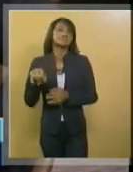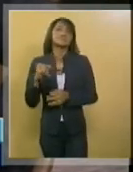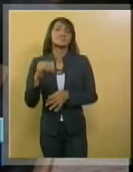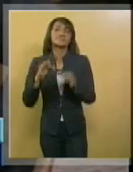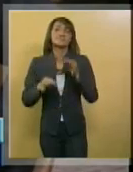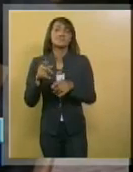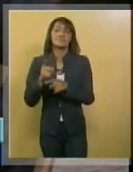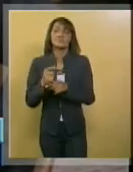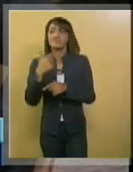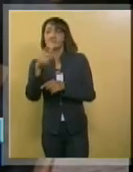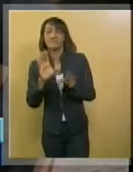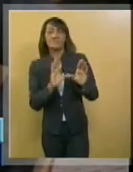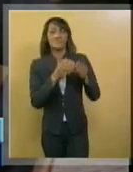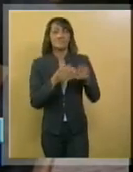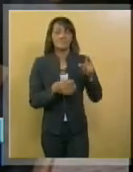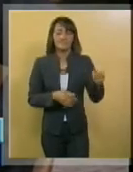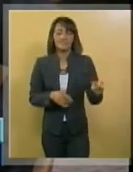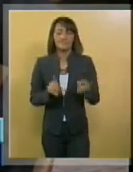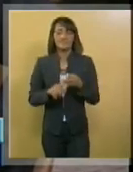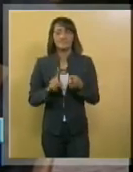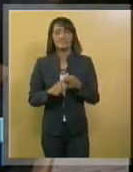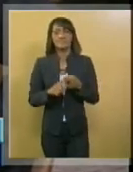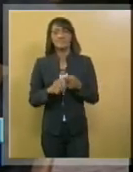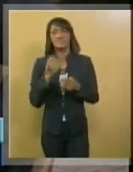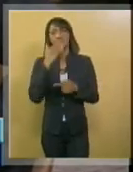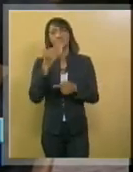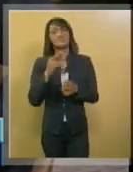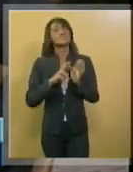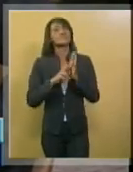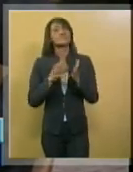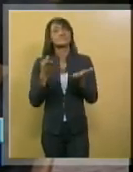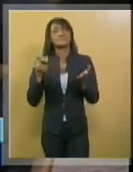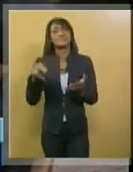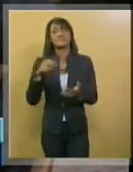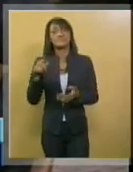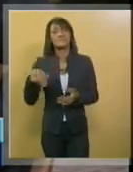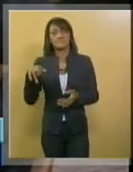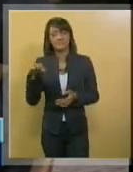outra comissão, mas eu peço aqui também, em nome de Nazaré, de todos que